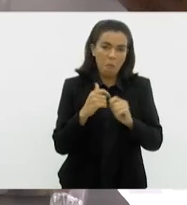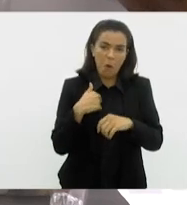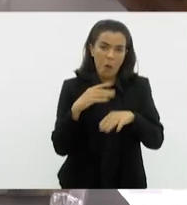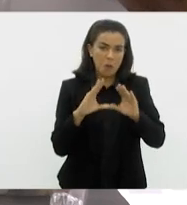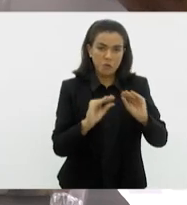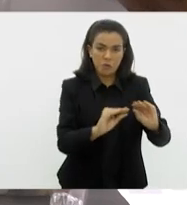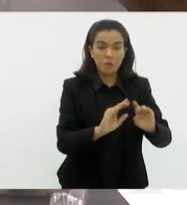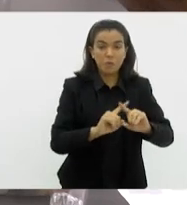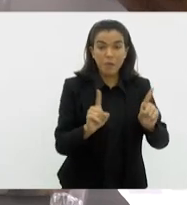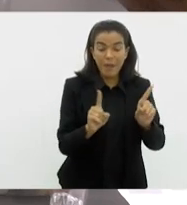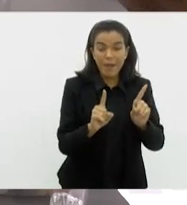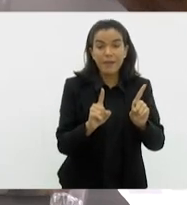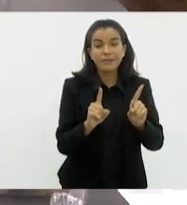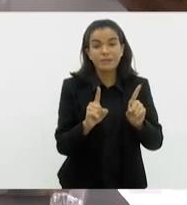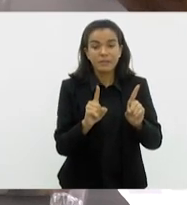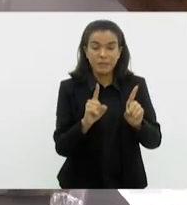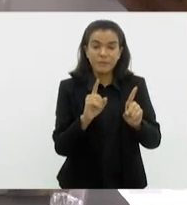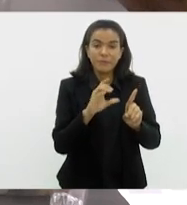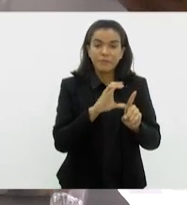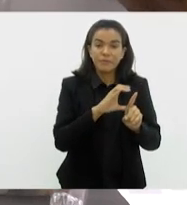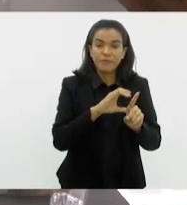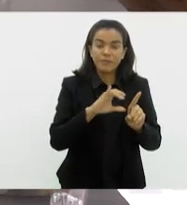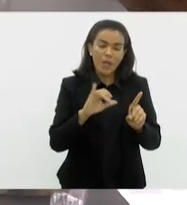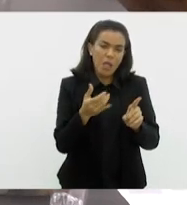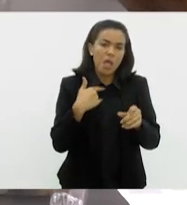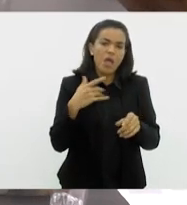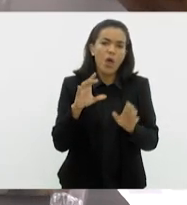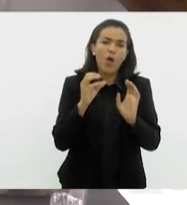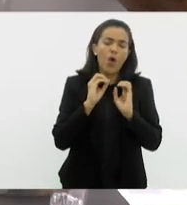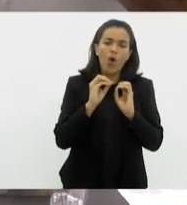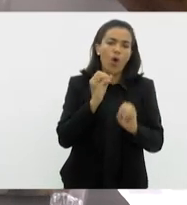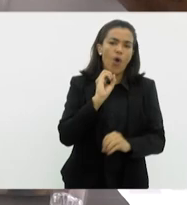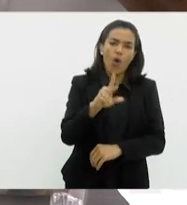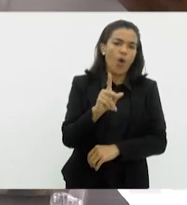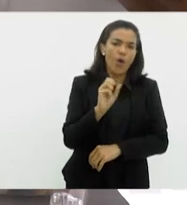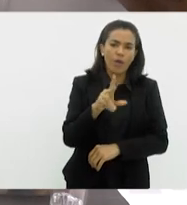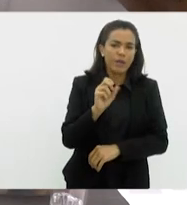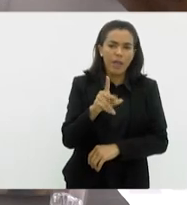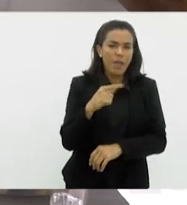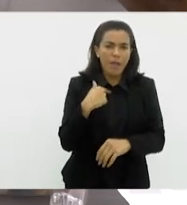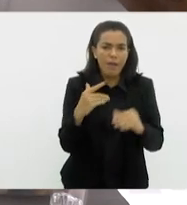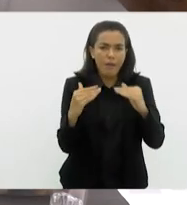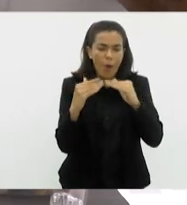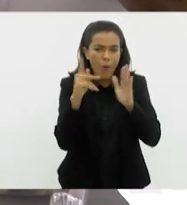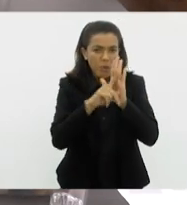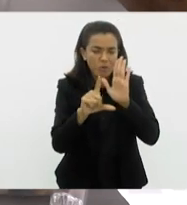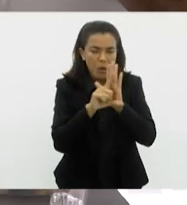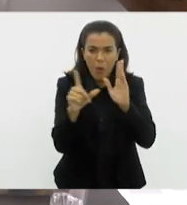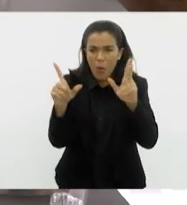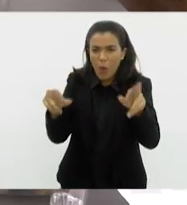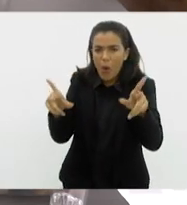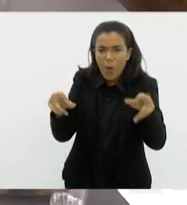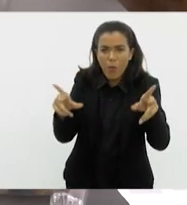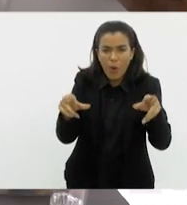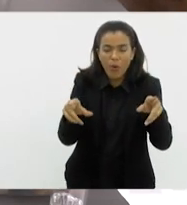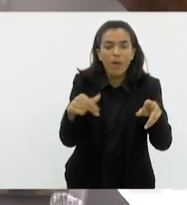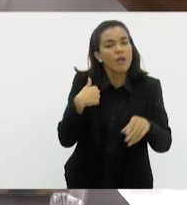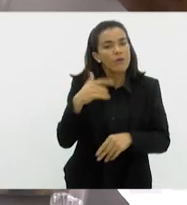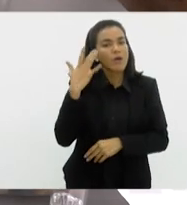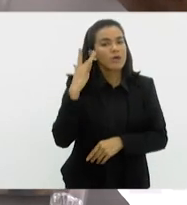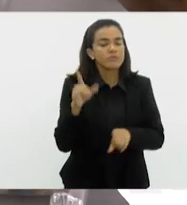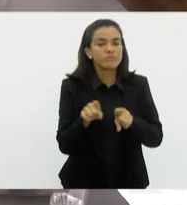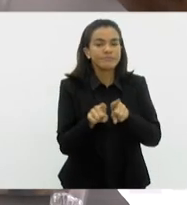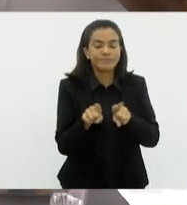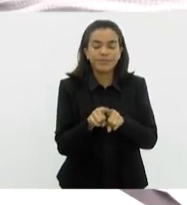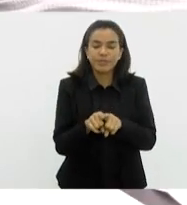mas uma parecer, de fato, o projeto de Vossa Excelência é exatamente igual. É igual, igual. Aliás, o projeto dele é exatamente igual ao de Vossa Excelência. Eu também acho,